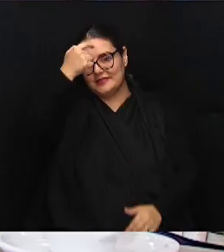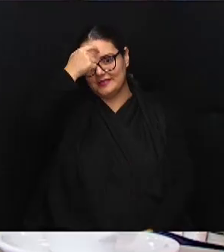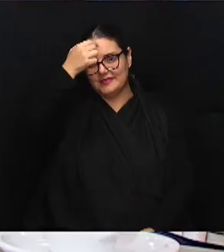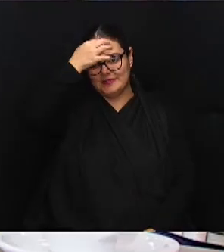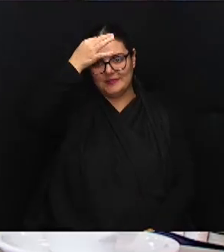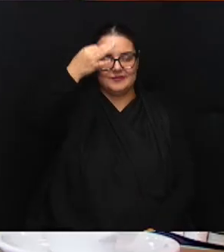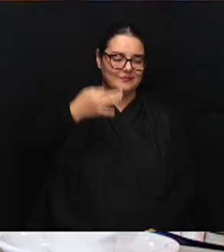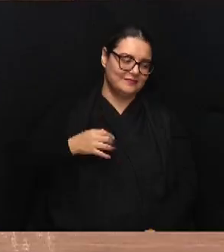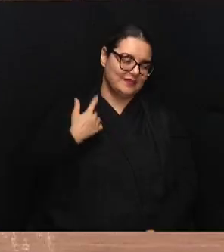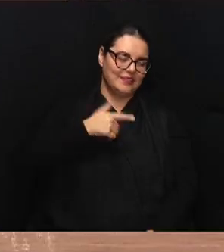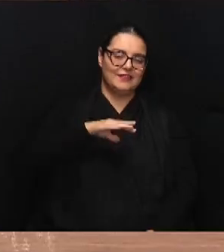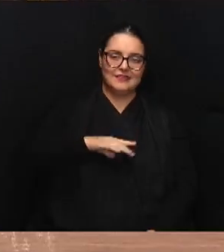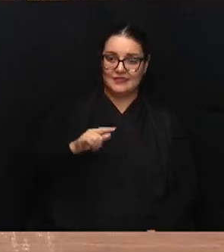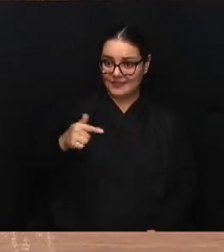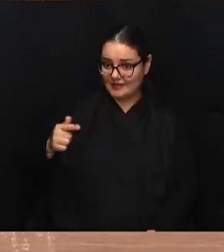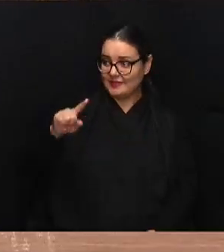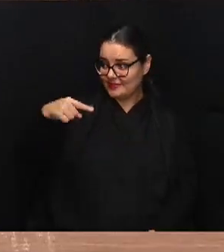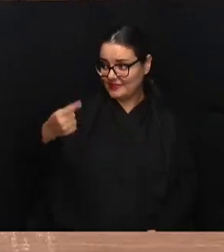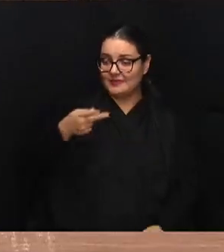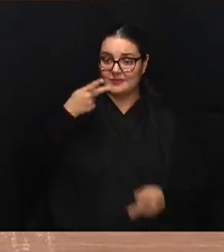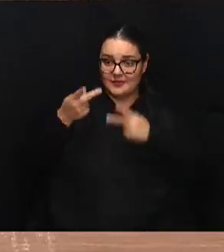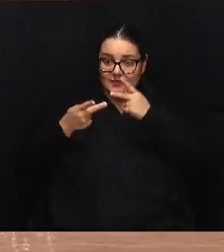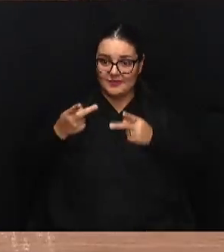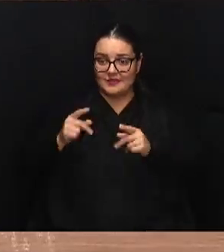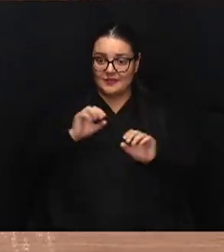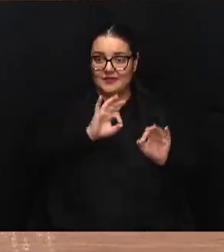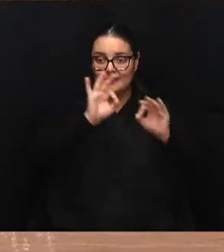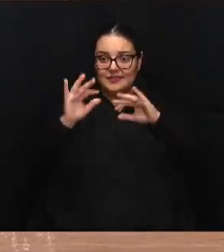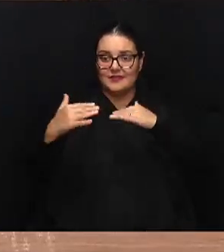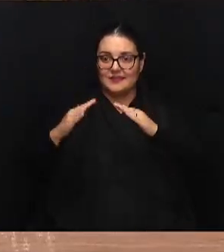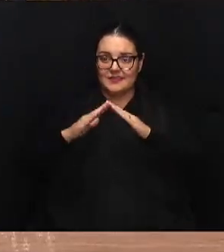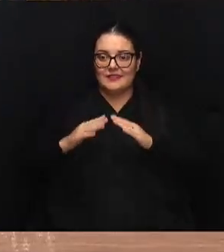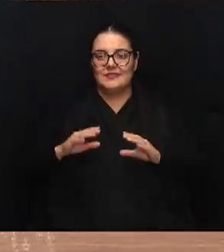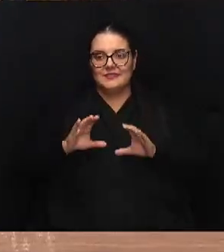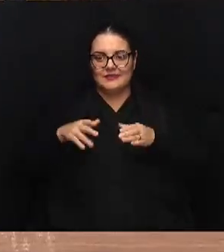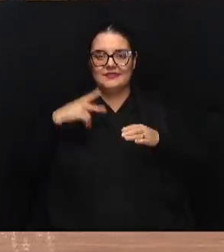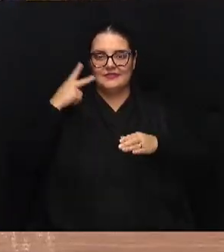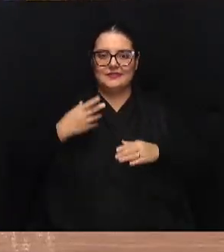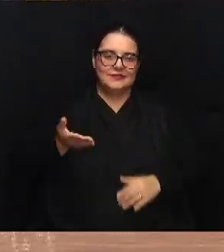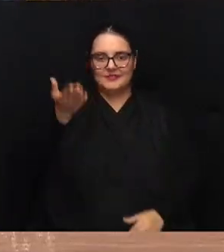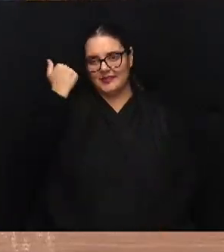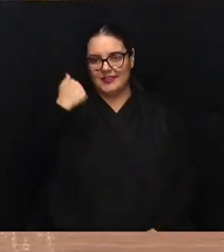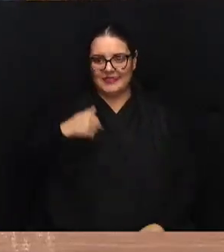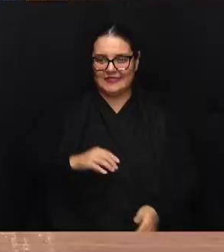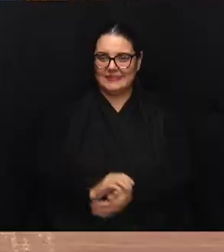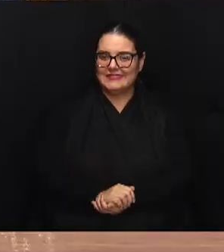cidadã na nossa cidade. Semana que vem a gente conta mais, então, para quem está em casa sobre o parlamento, hein? Vamos lá.